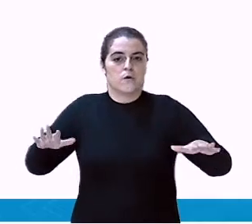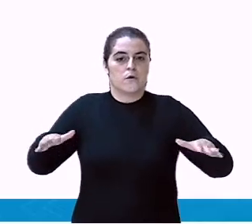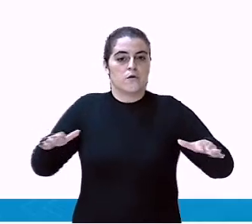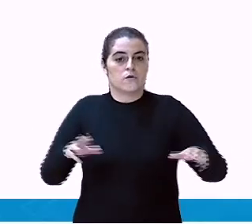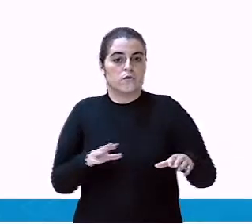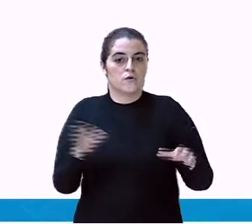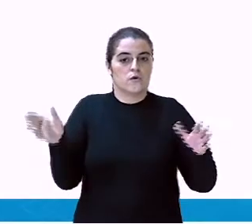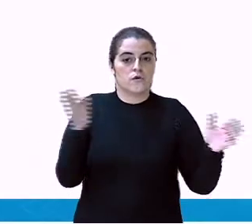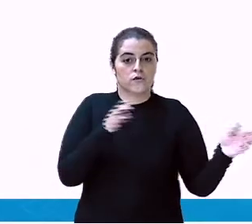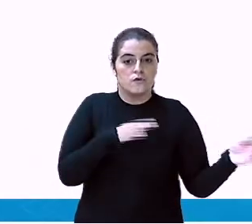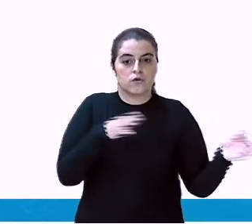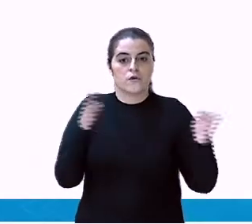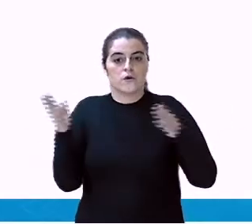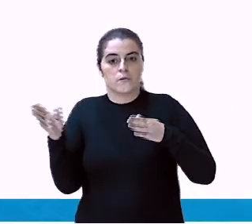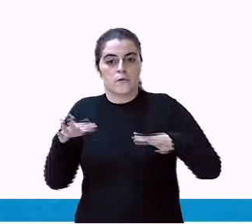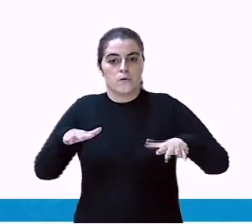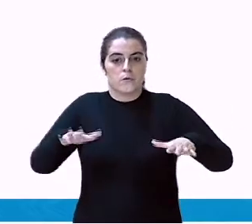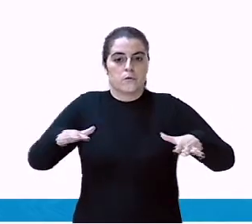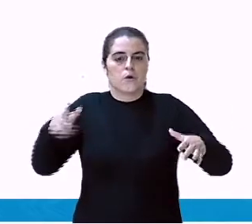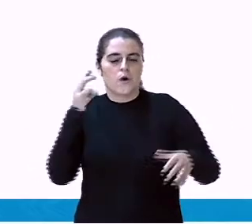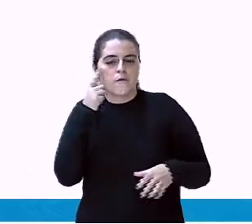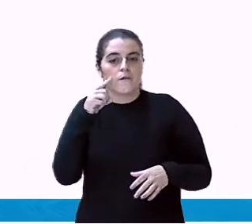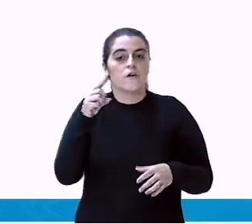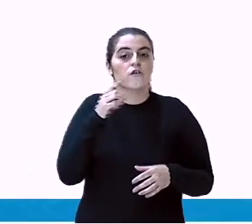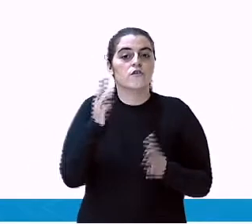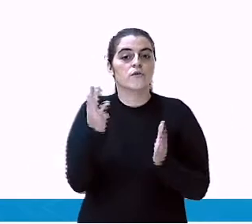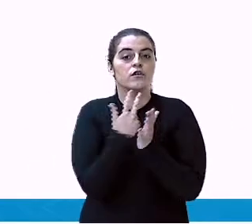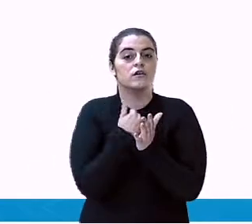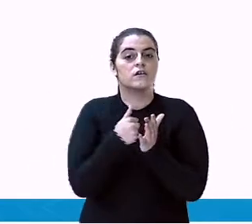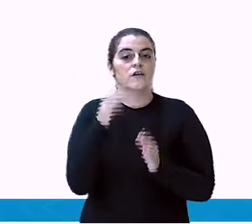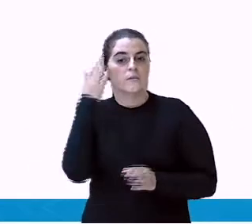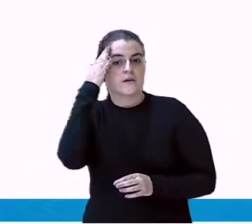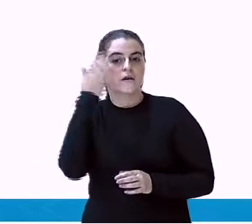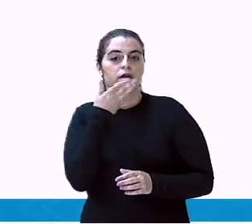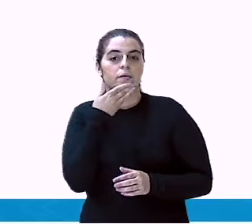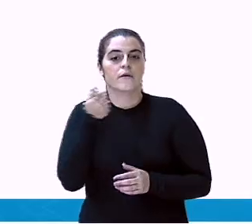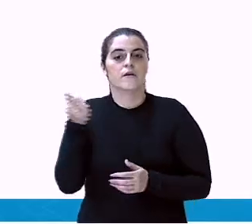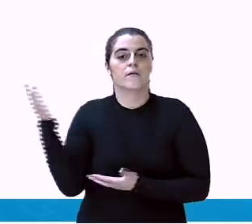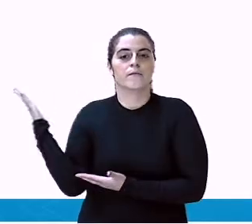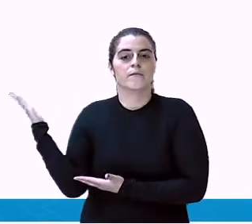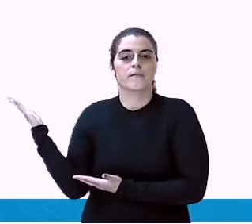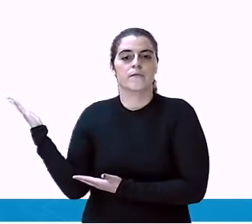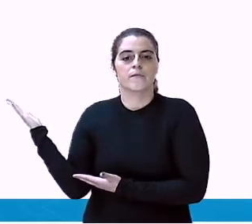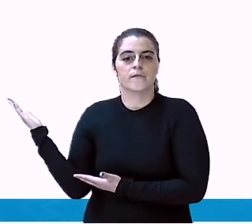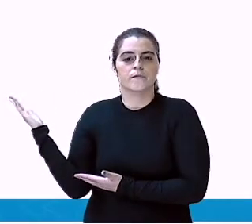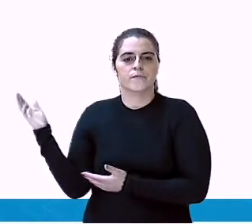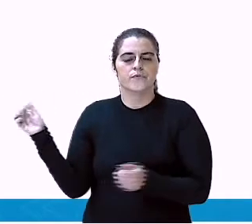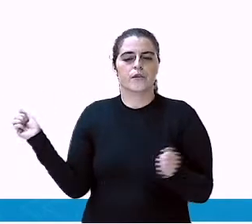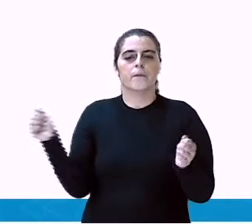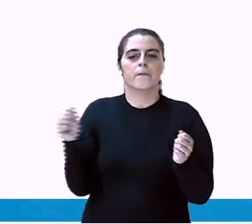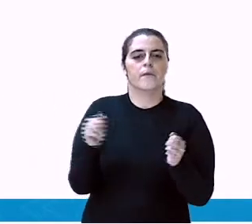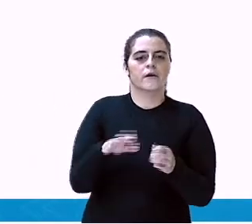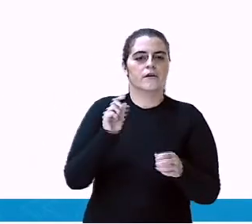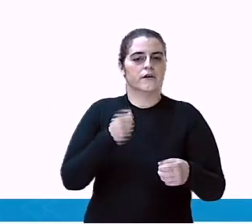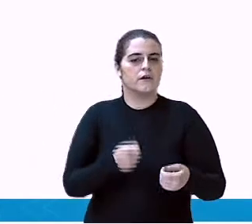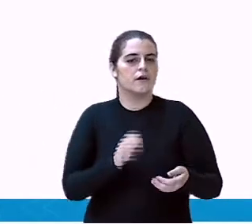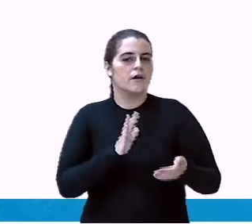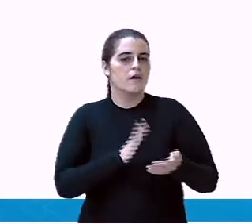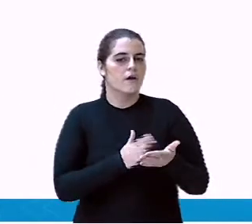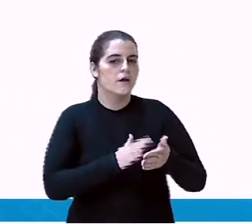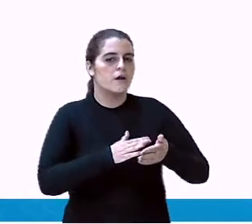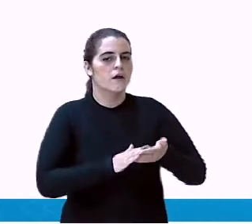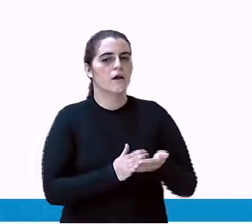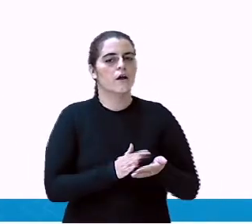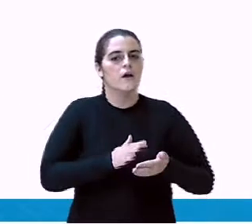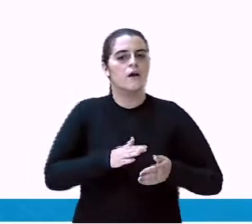agitam de um lado para o outro. Olha aqui no desenho, ó, tem um pandeiro, né? Tá batendo o pandeiro com a mão ou com algum